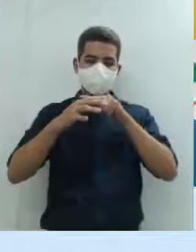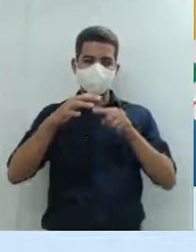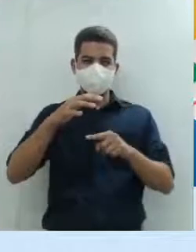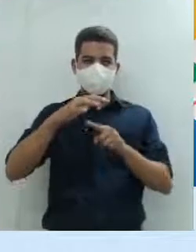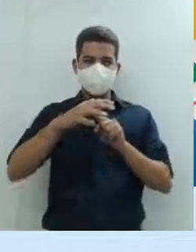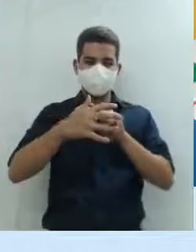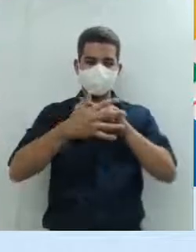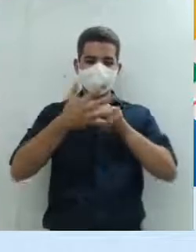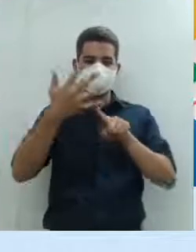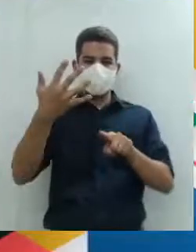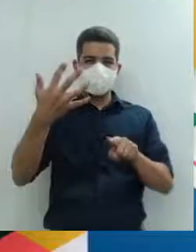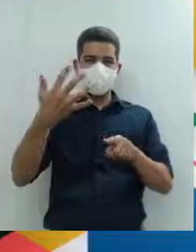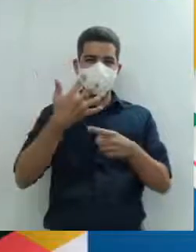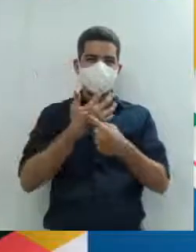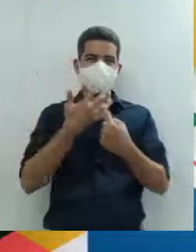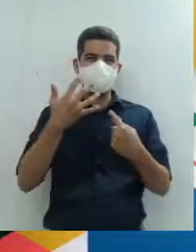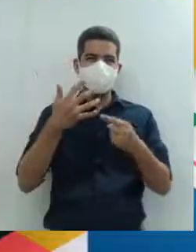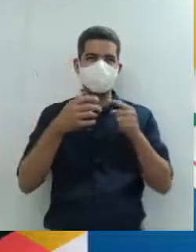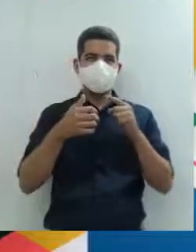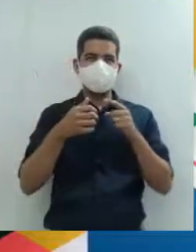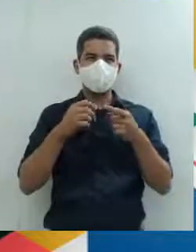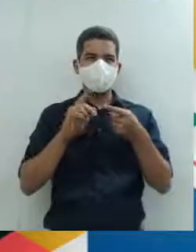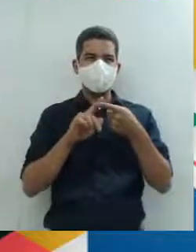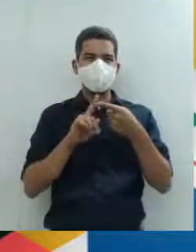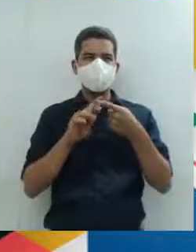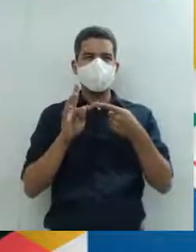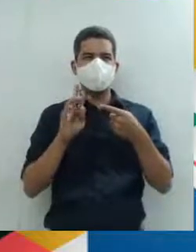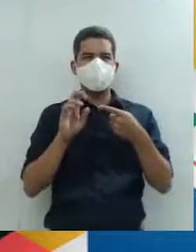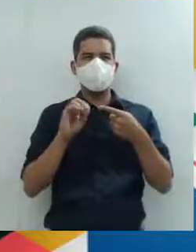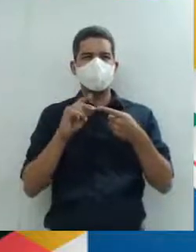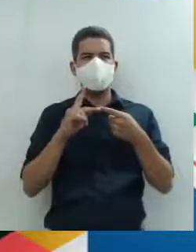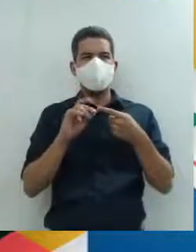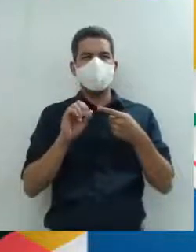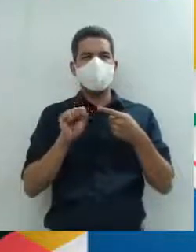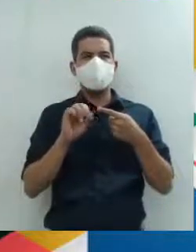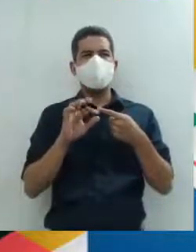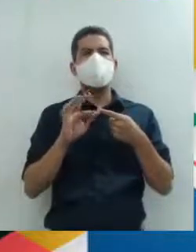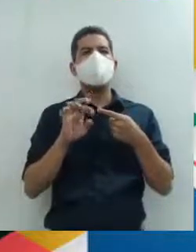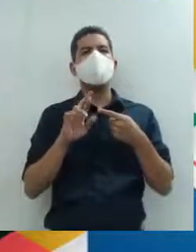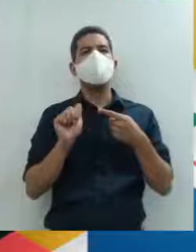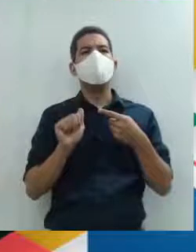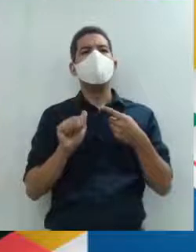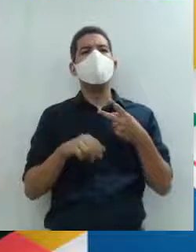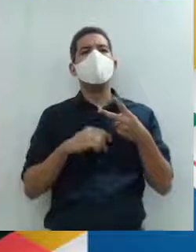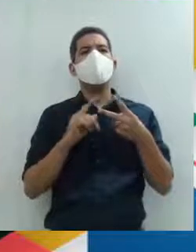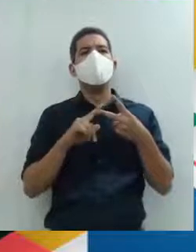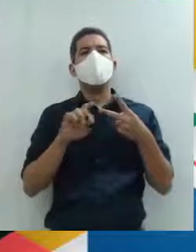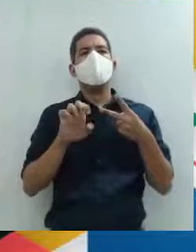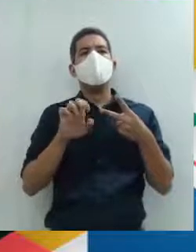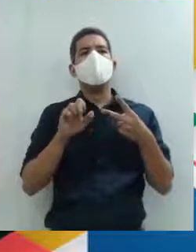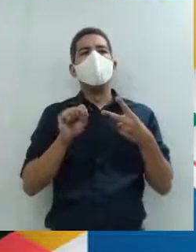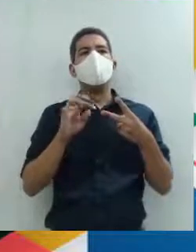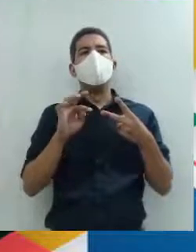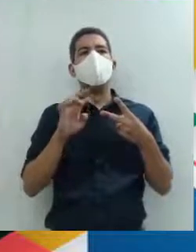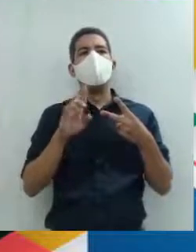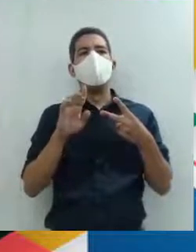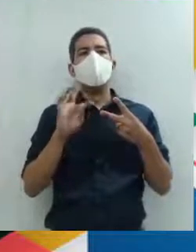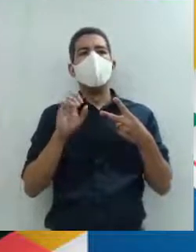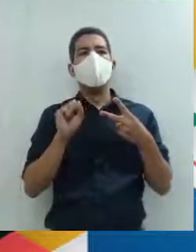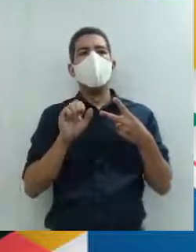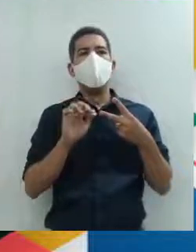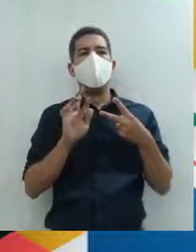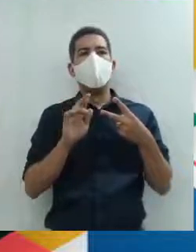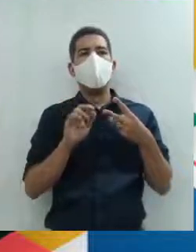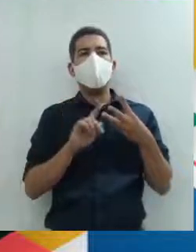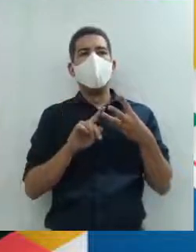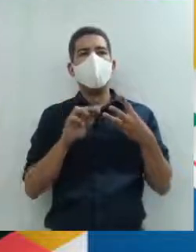aí na figura, ó. Troposfera é aquela primeira mais próxima do planeta, tá? depois eu tenho a estratosfera, em